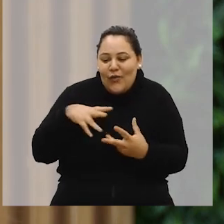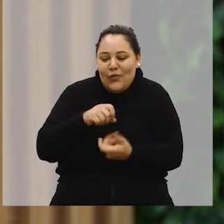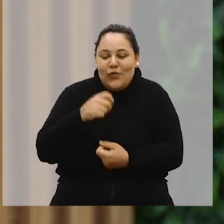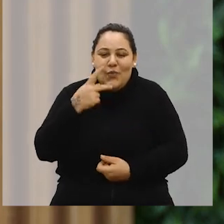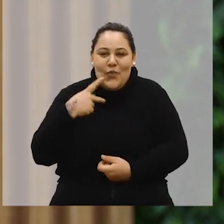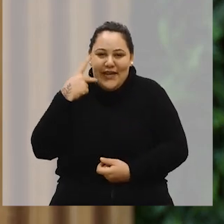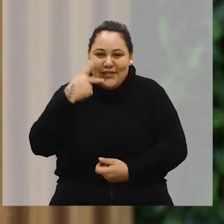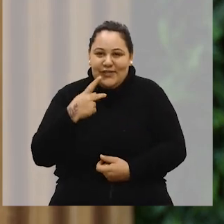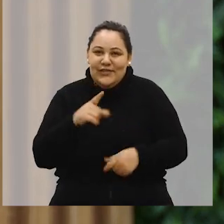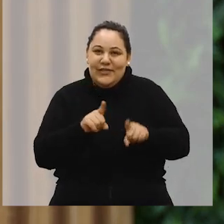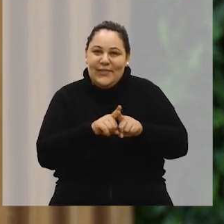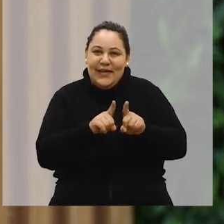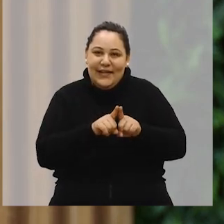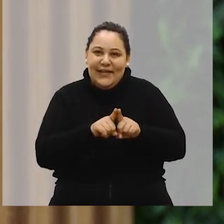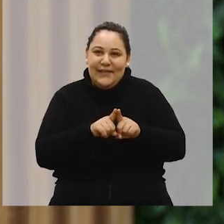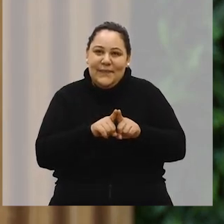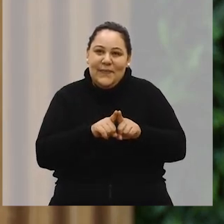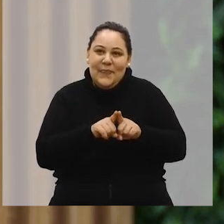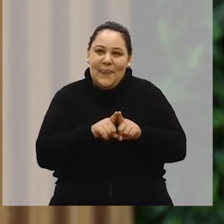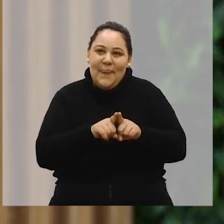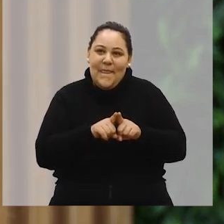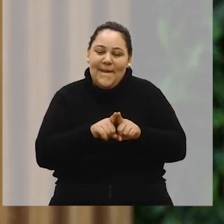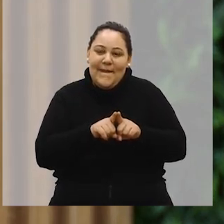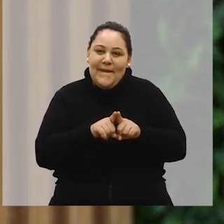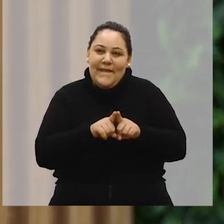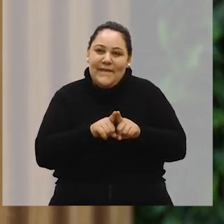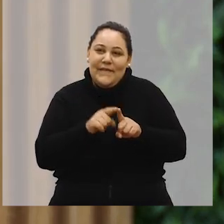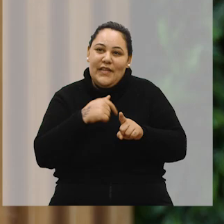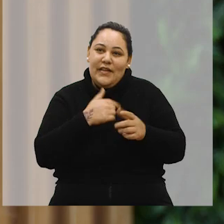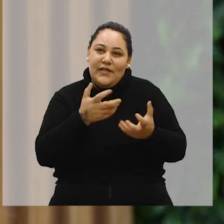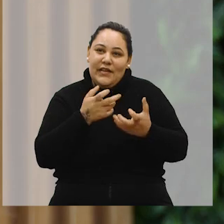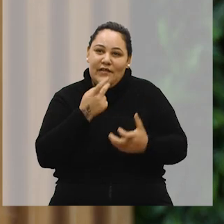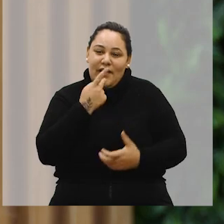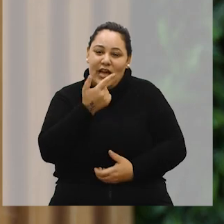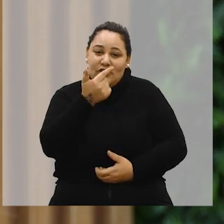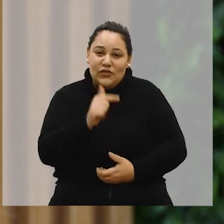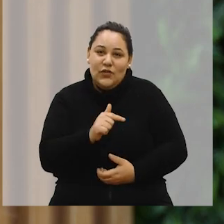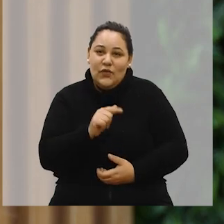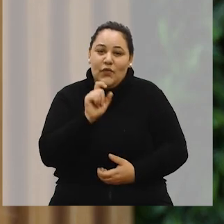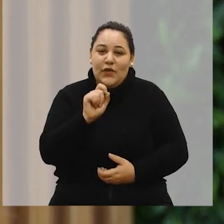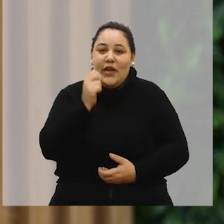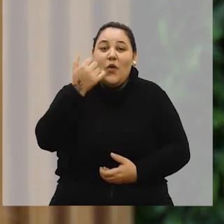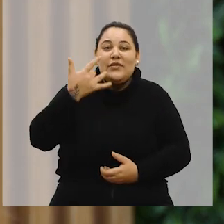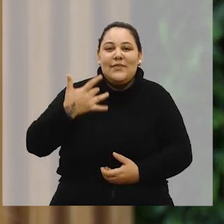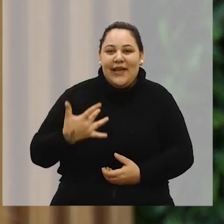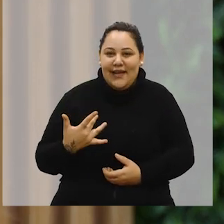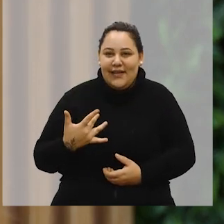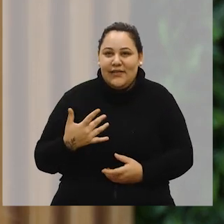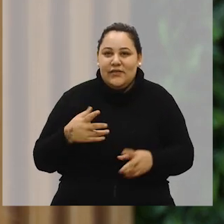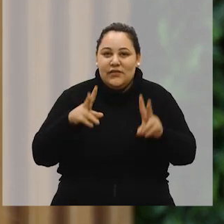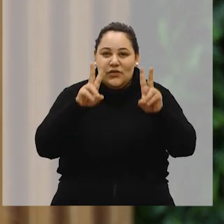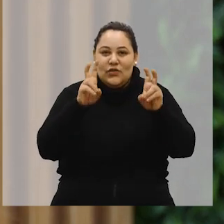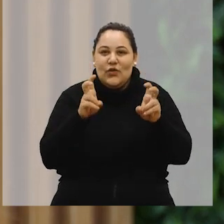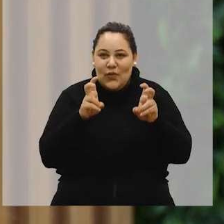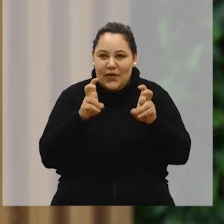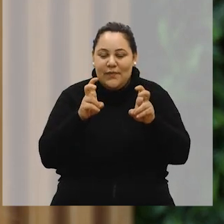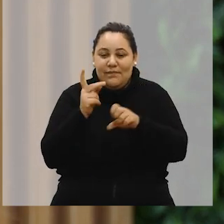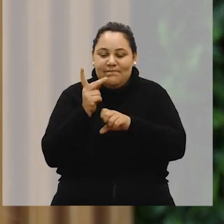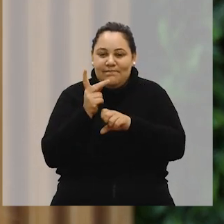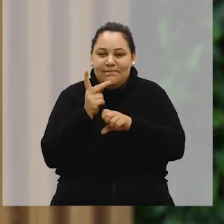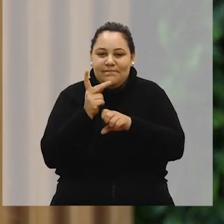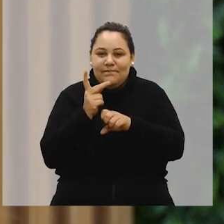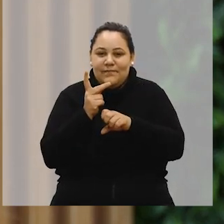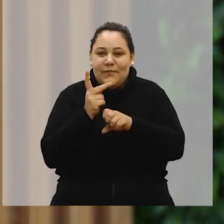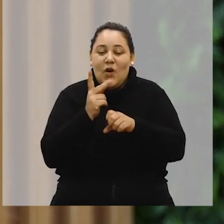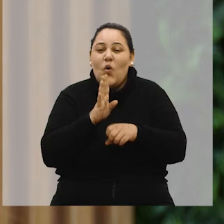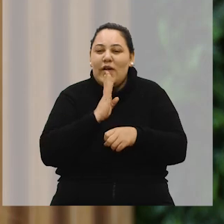mundo político agora da maneira mais pura possível. E queria reforçar de novo aquilo que eu comentei sobre ir atrás